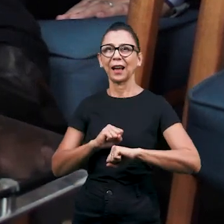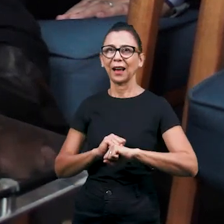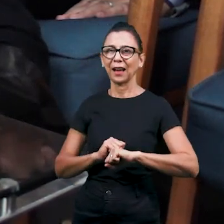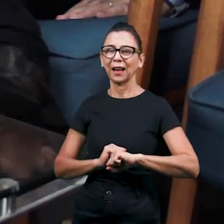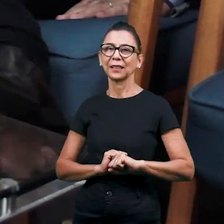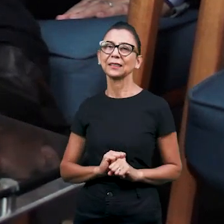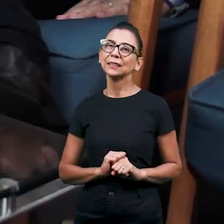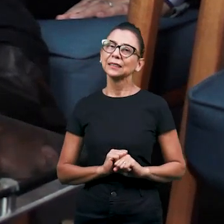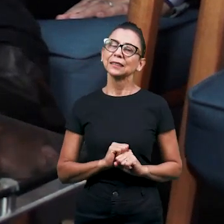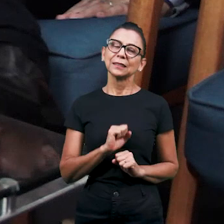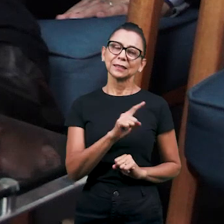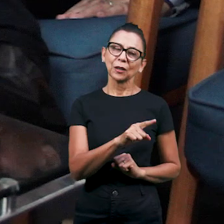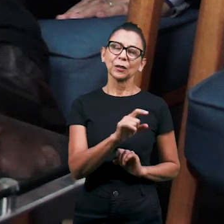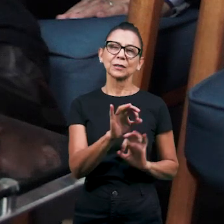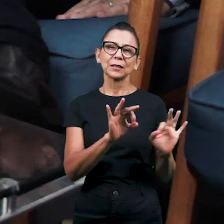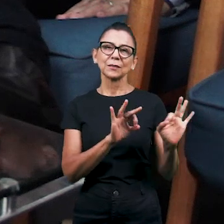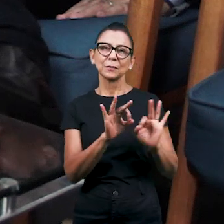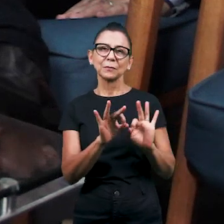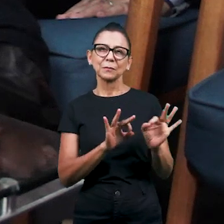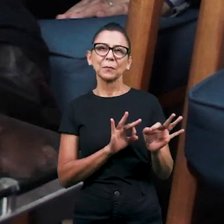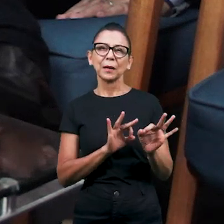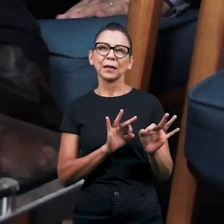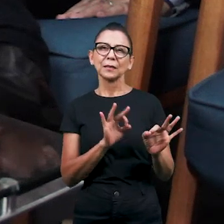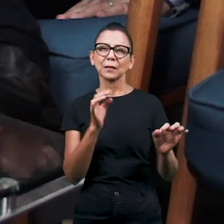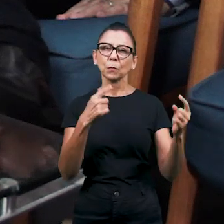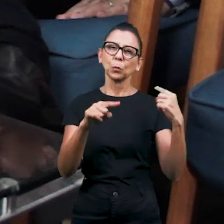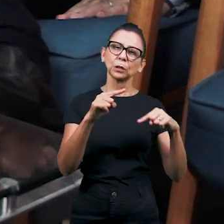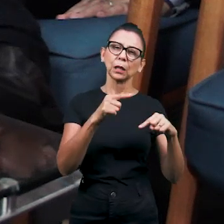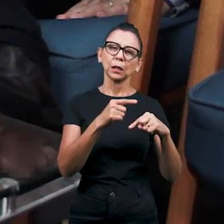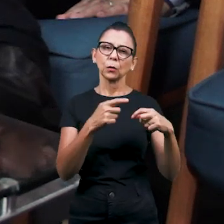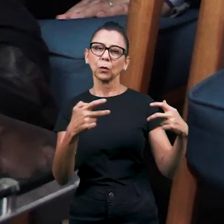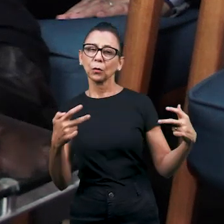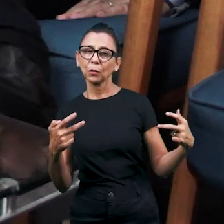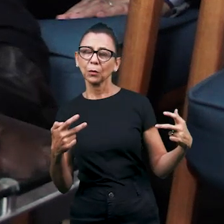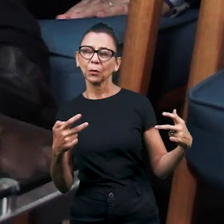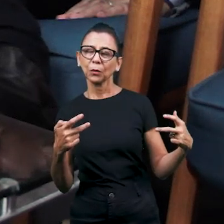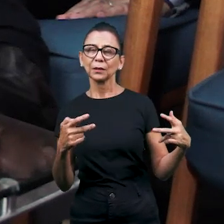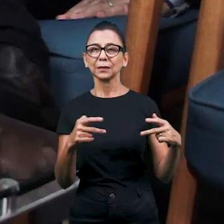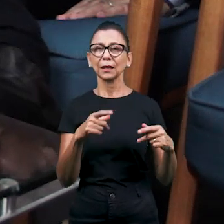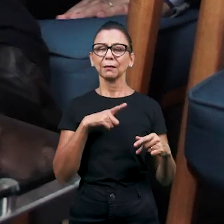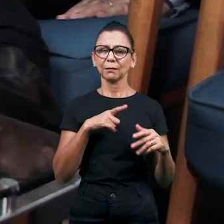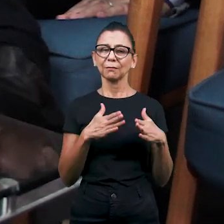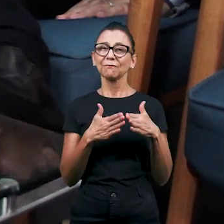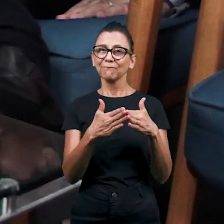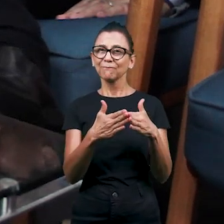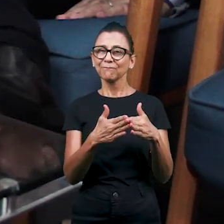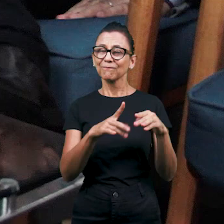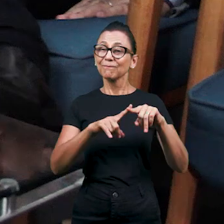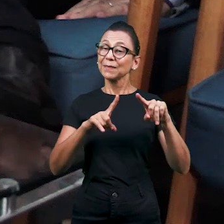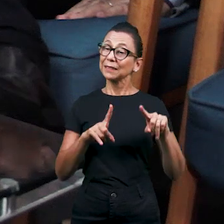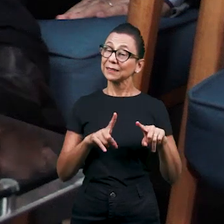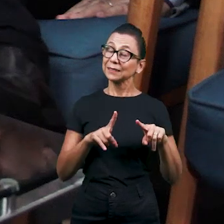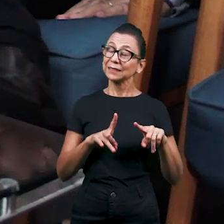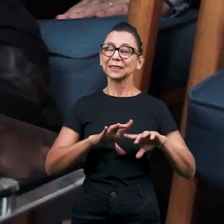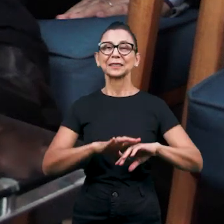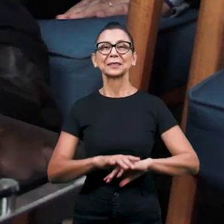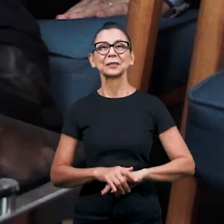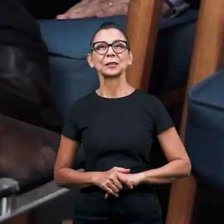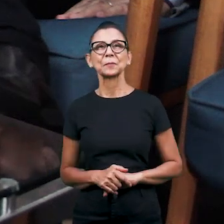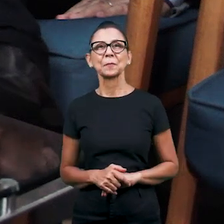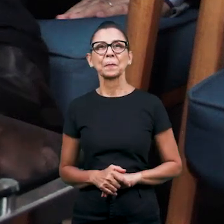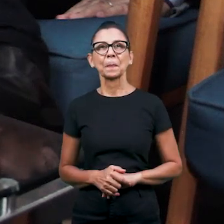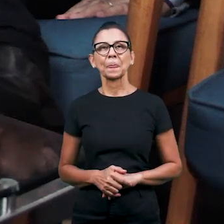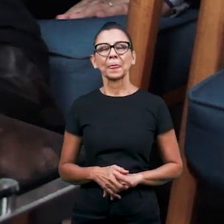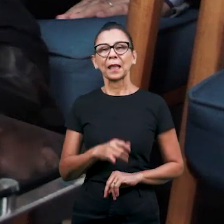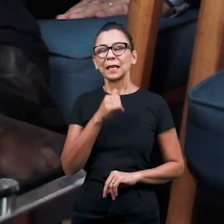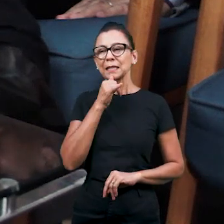maravilhosa. E durante a palavra, o pastor Josias foi dando testemunho da infância dele, da vida dele, das